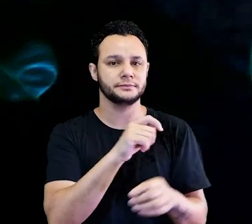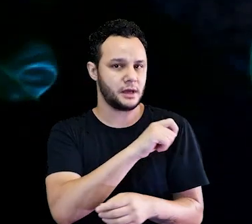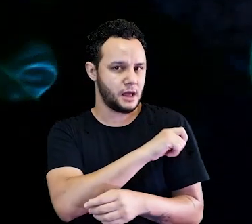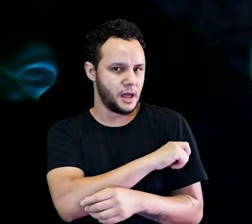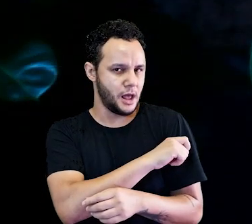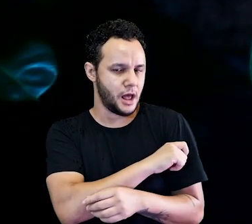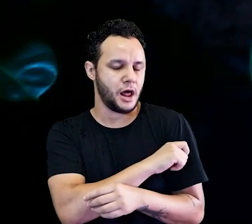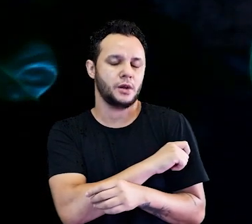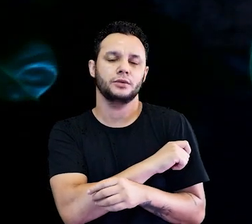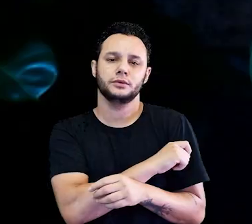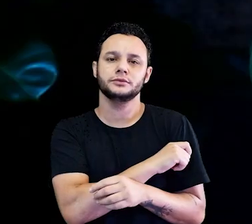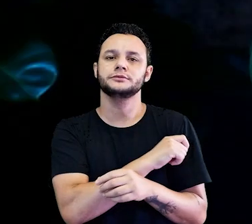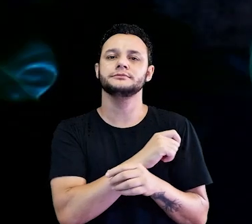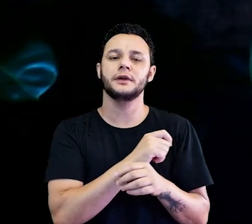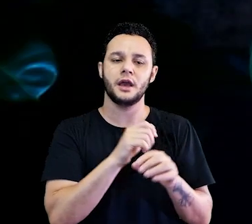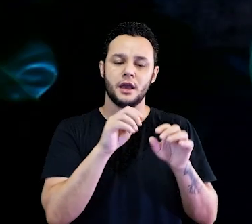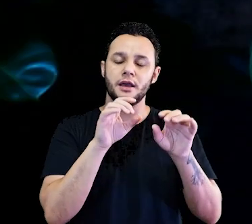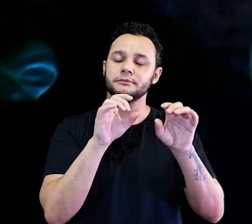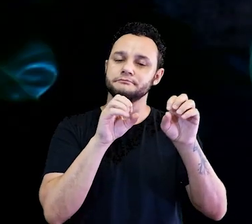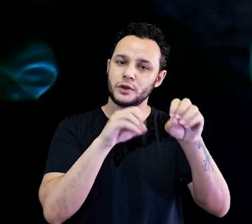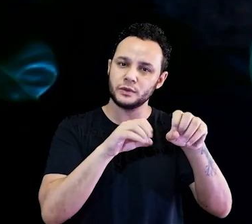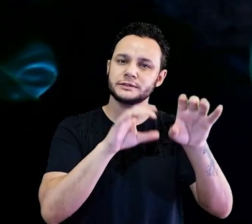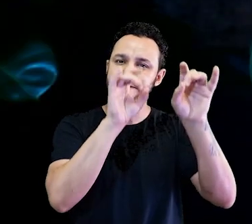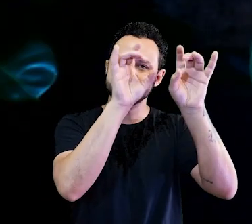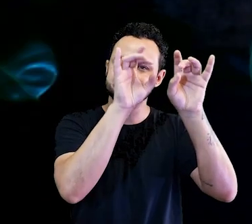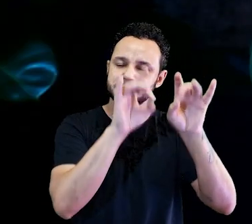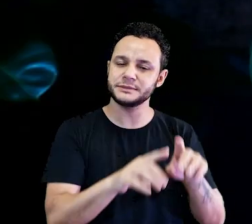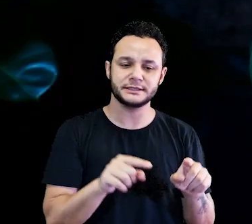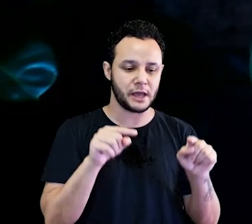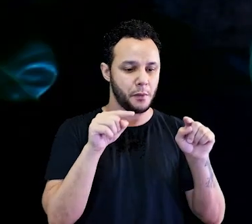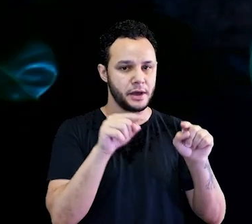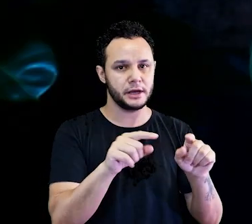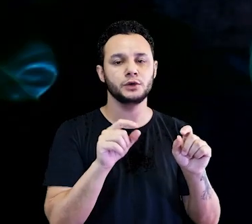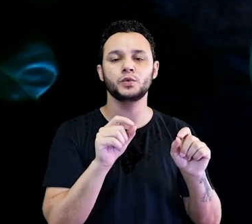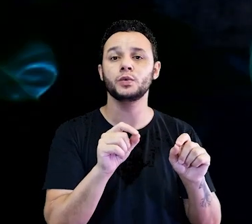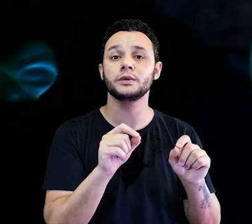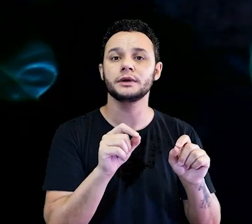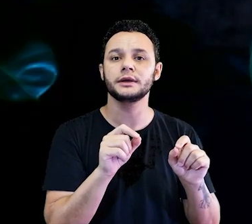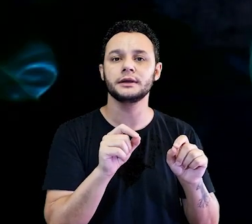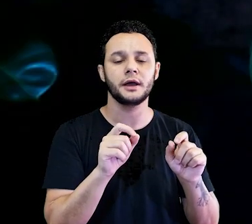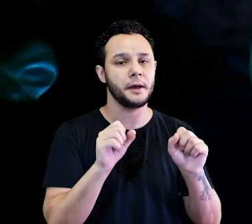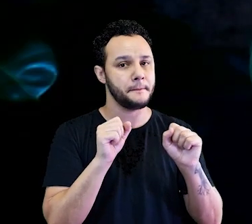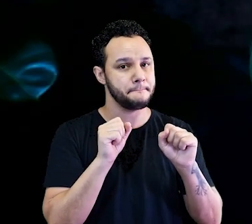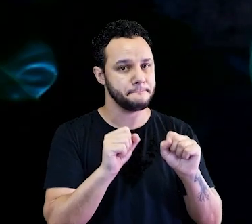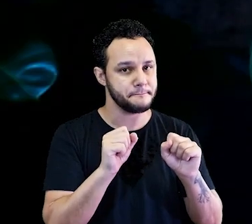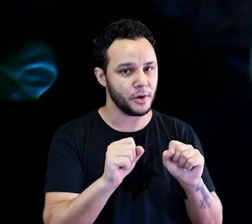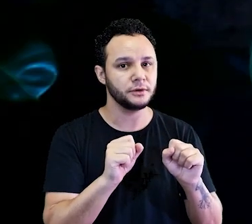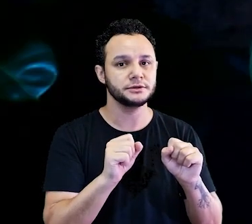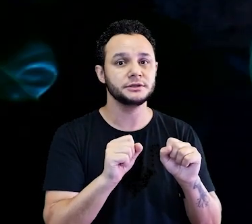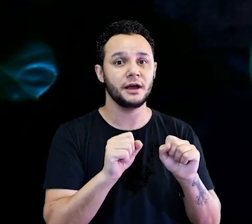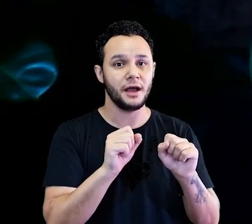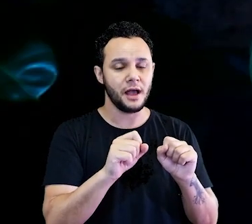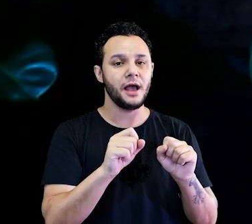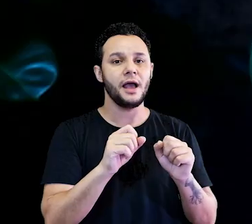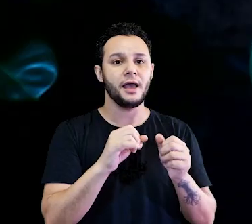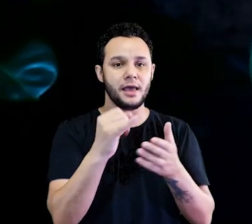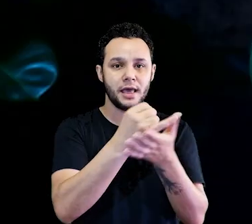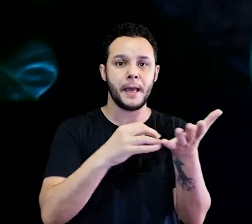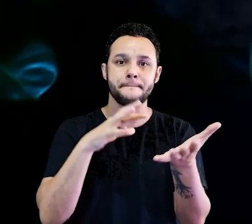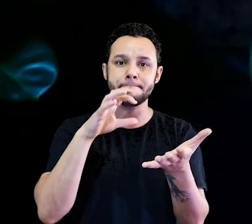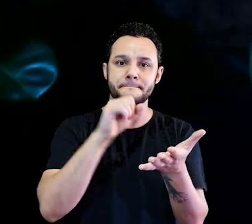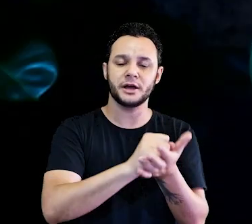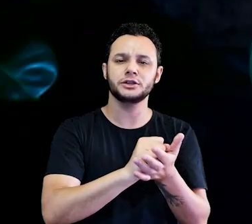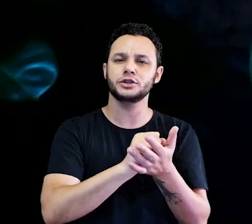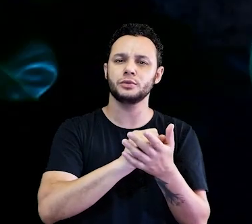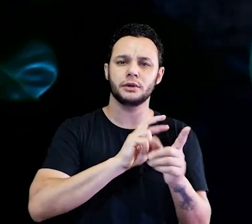o aluno da educação especial, né, público-alvo da educação especial, ele recebe, né, o